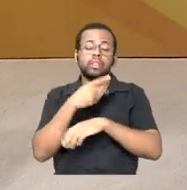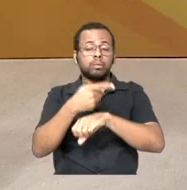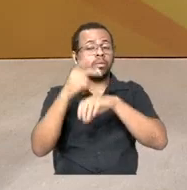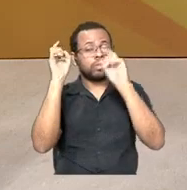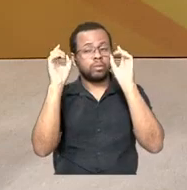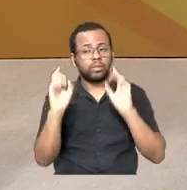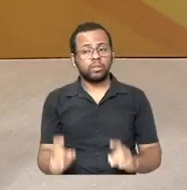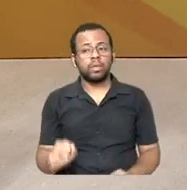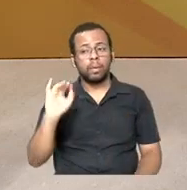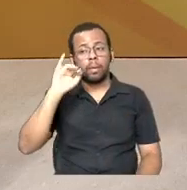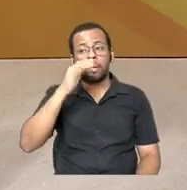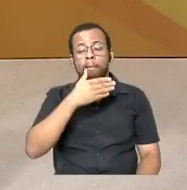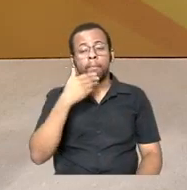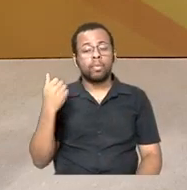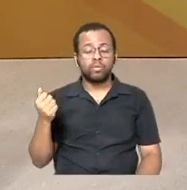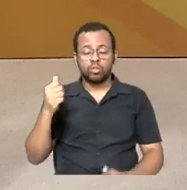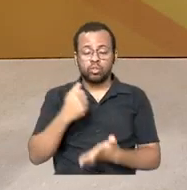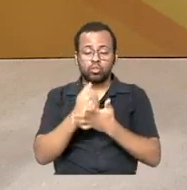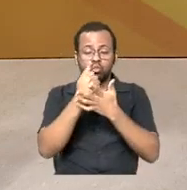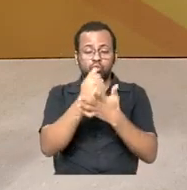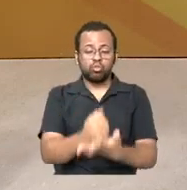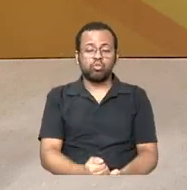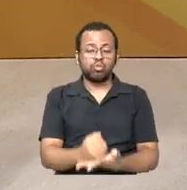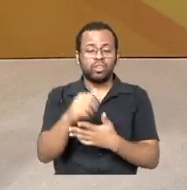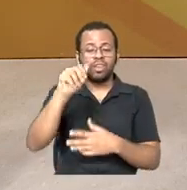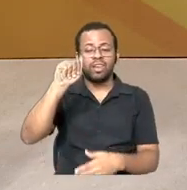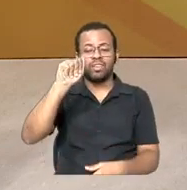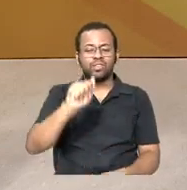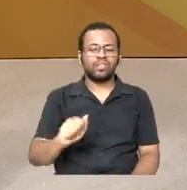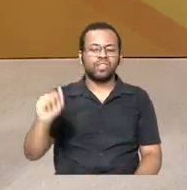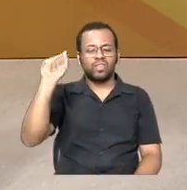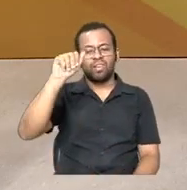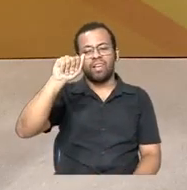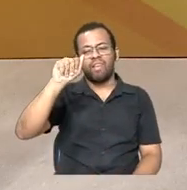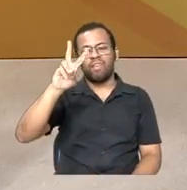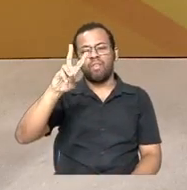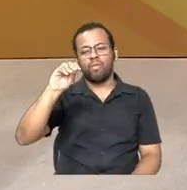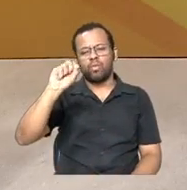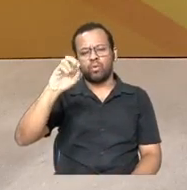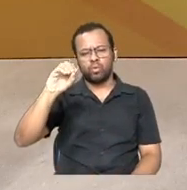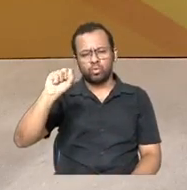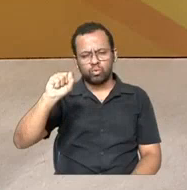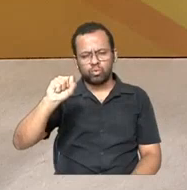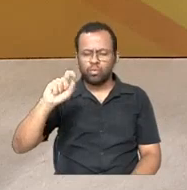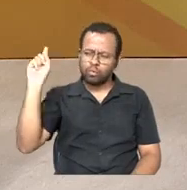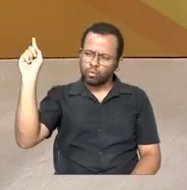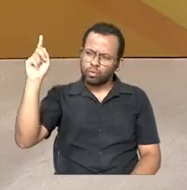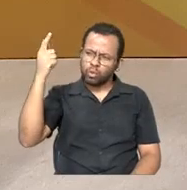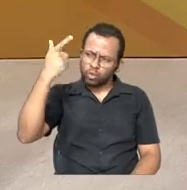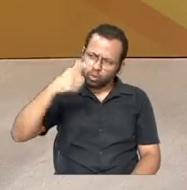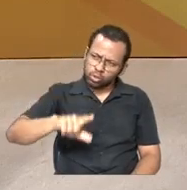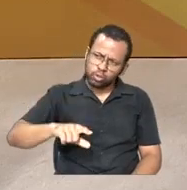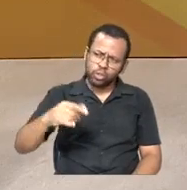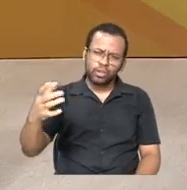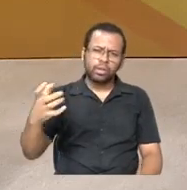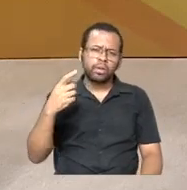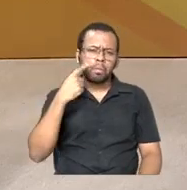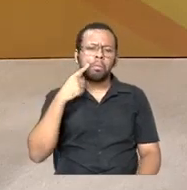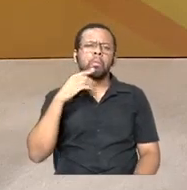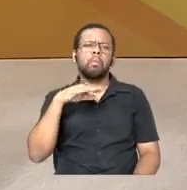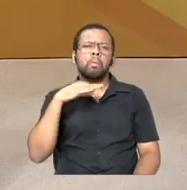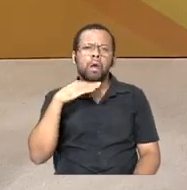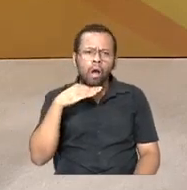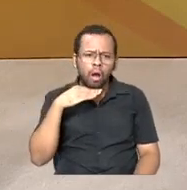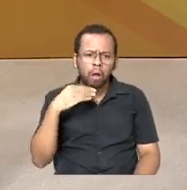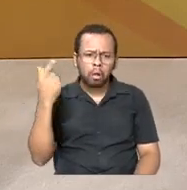e o melhor adquirindo vocês contribuírem com as ações da vozes roda aí de novo essa premiação que eu quero ficar aqui de queixo